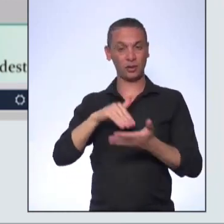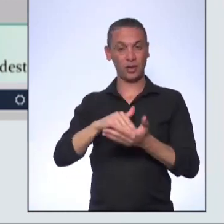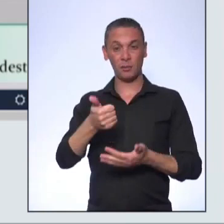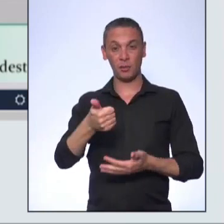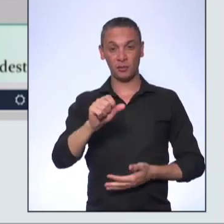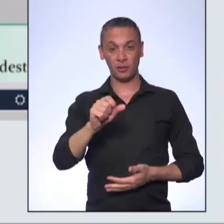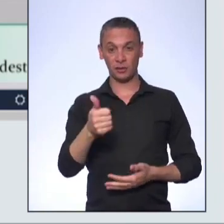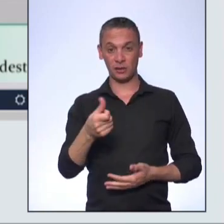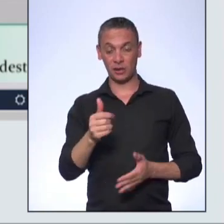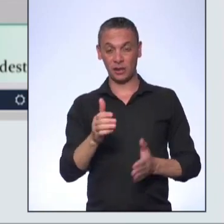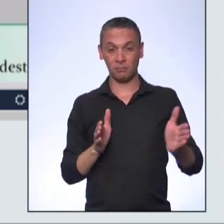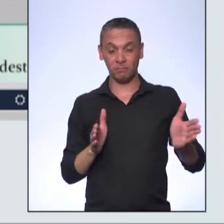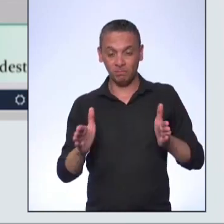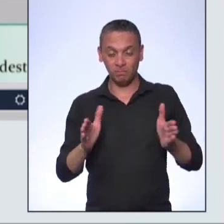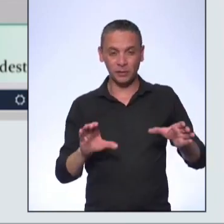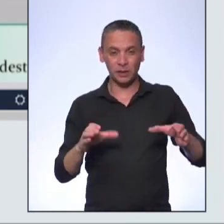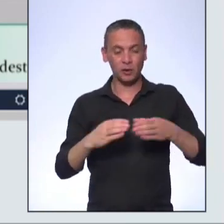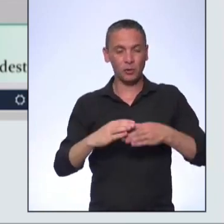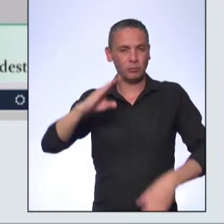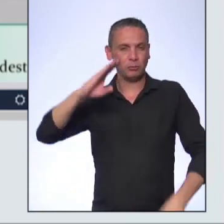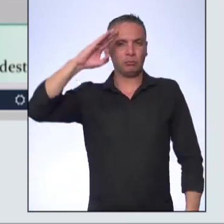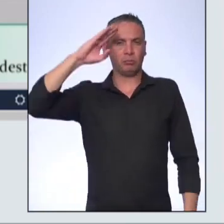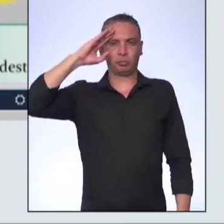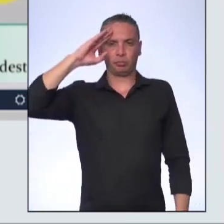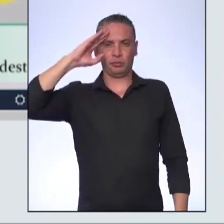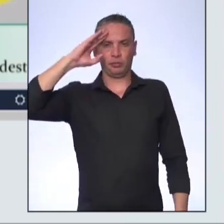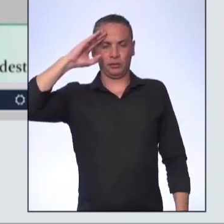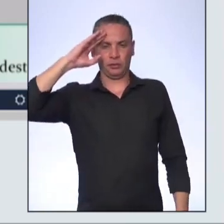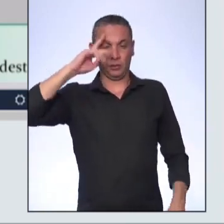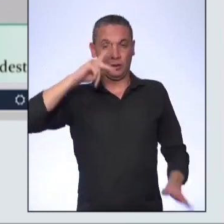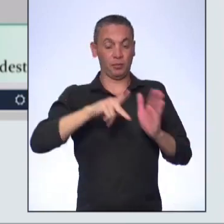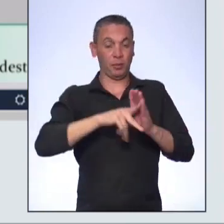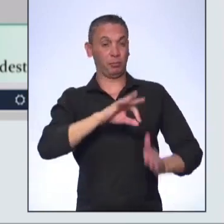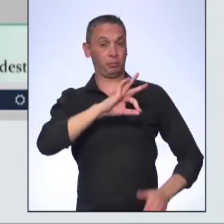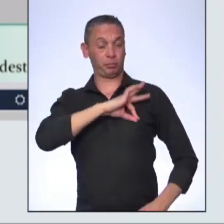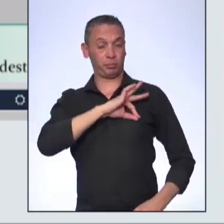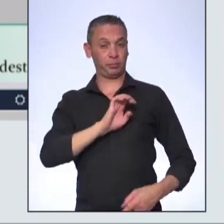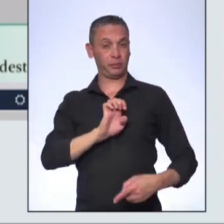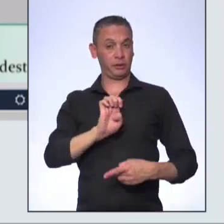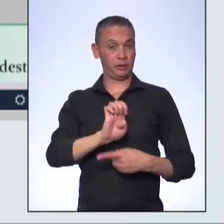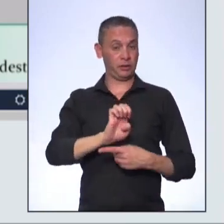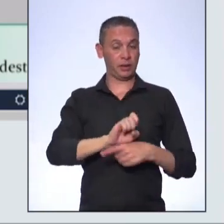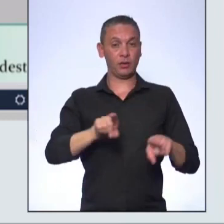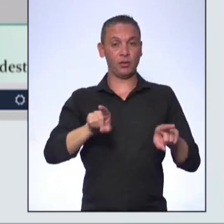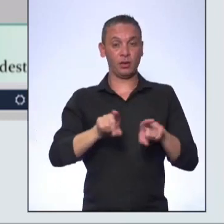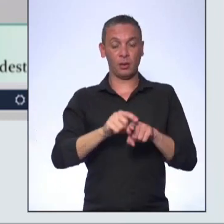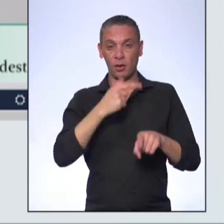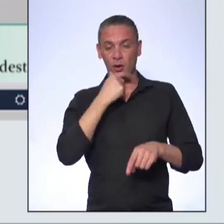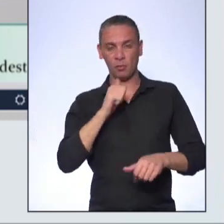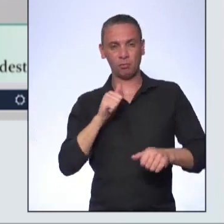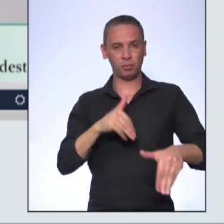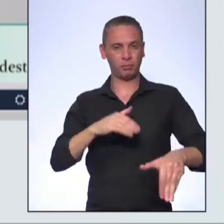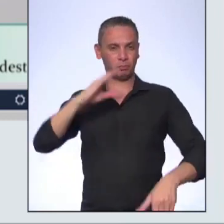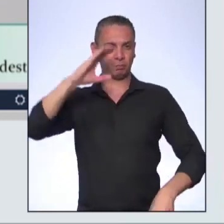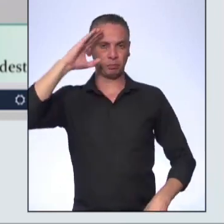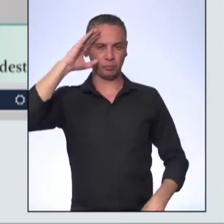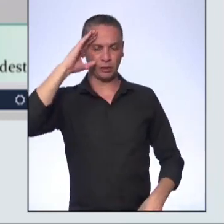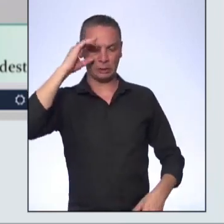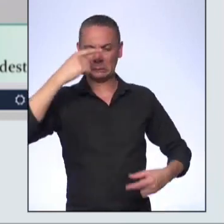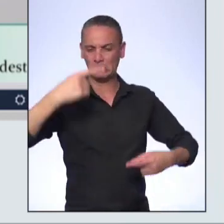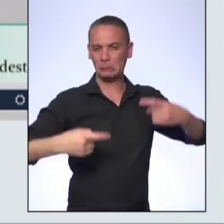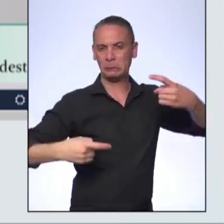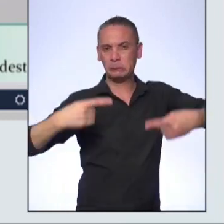1916, expedições militares formadas pelas forças policiais estaduais e por homens do exército colocaram fim à Guerra